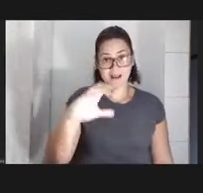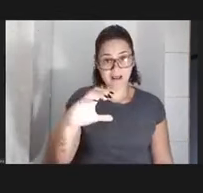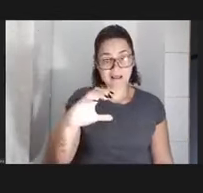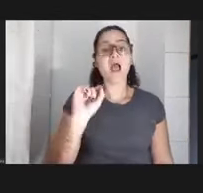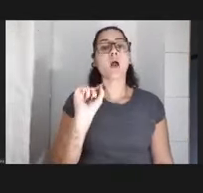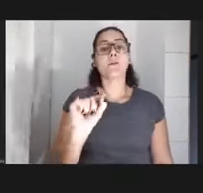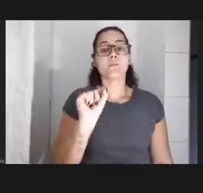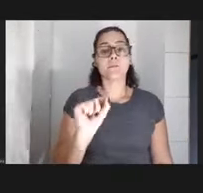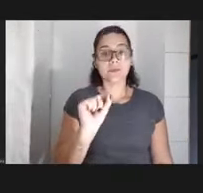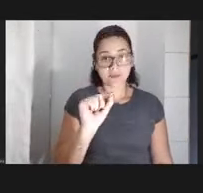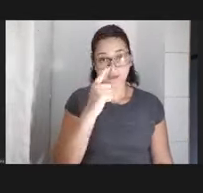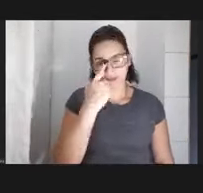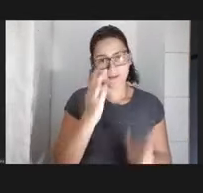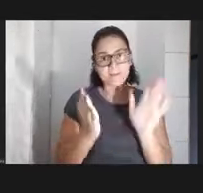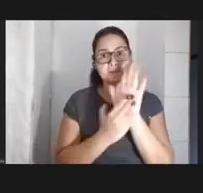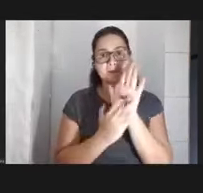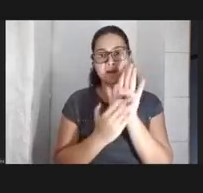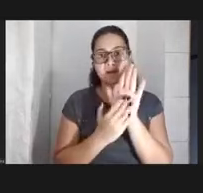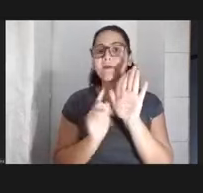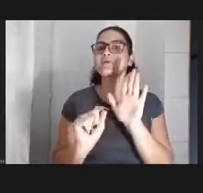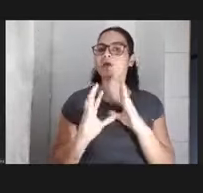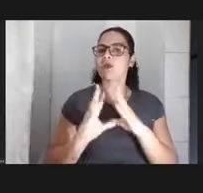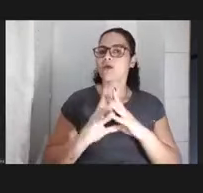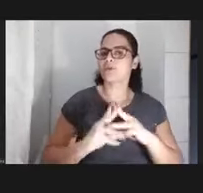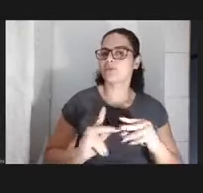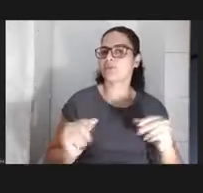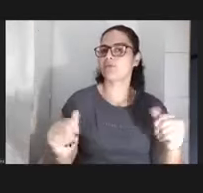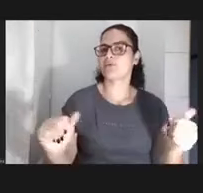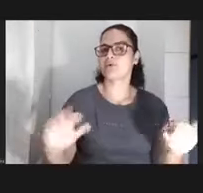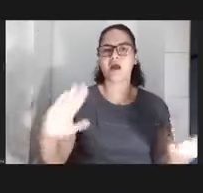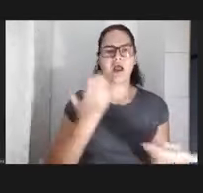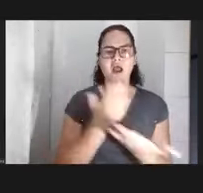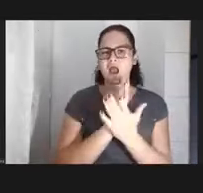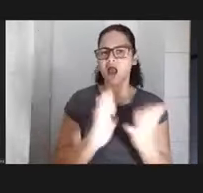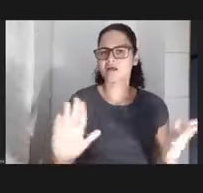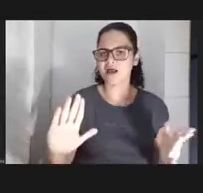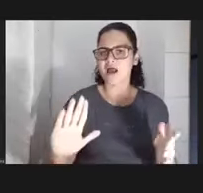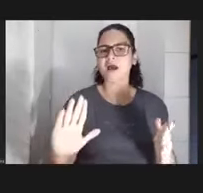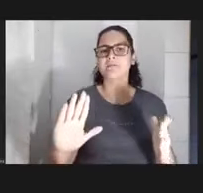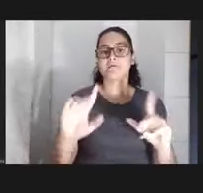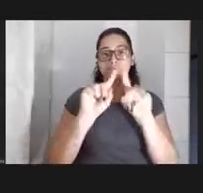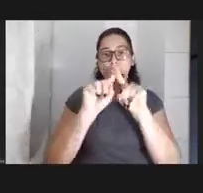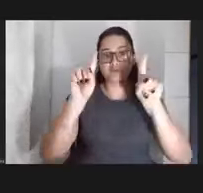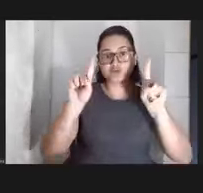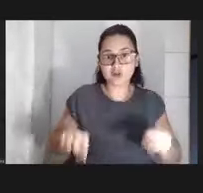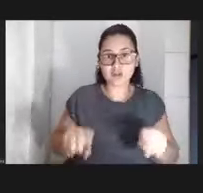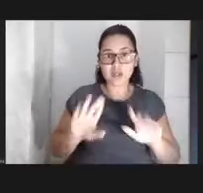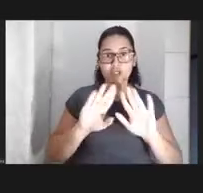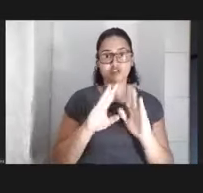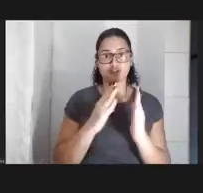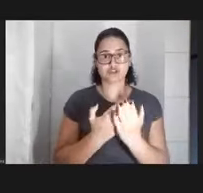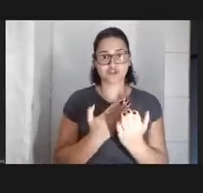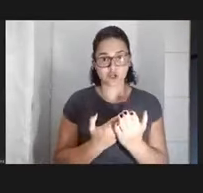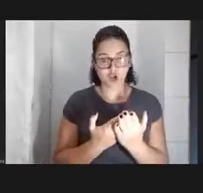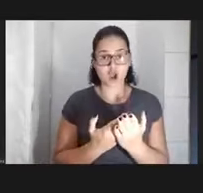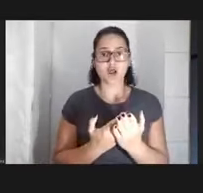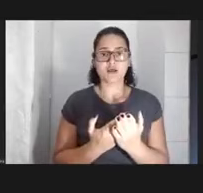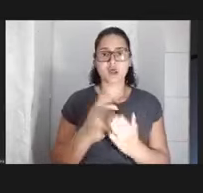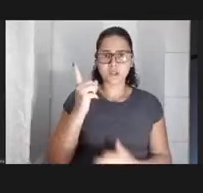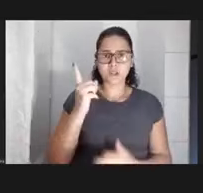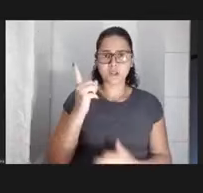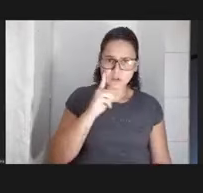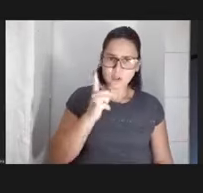propõe a extinção, né? A extinção dos funcionários de escola, quer dizer, cada dia que passa, mais